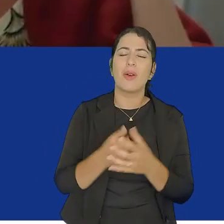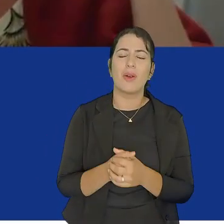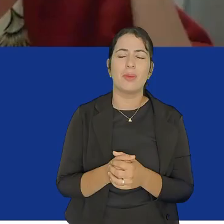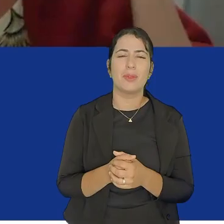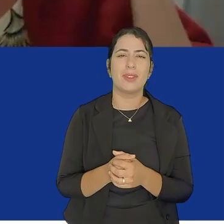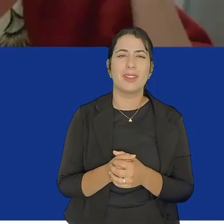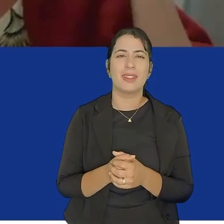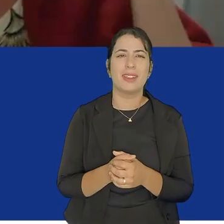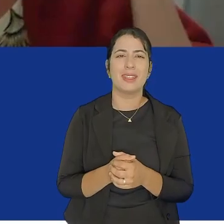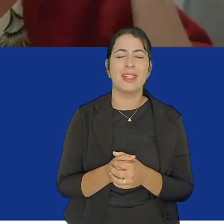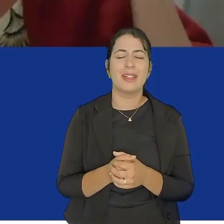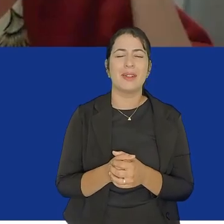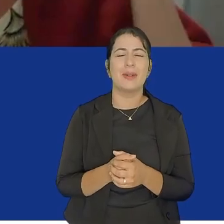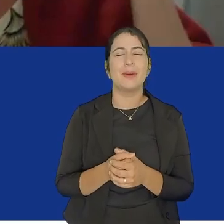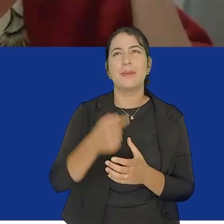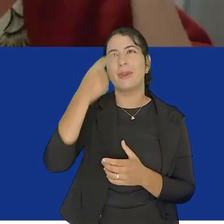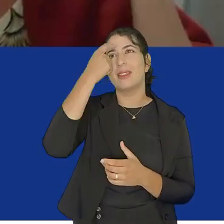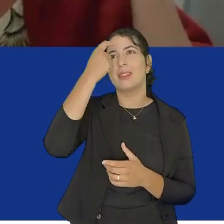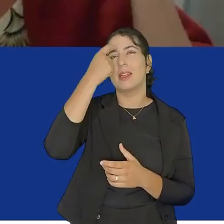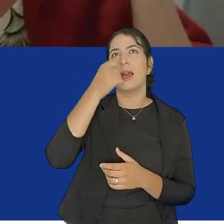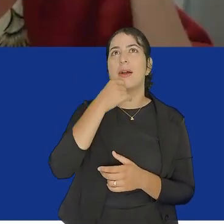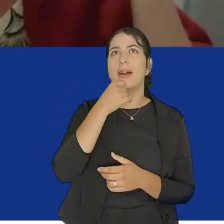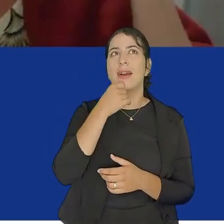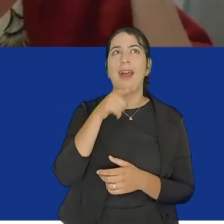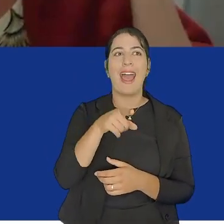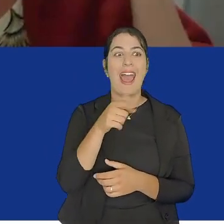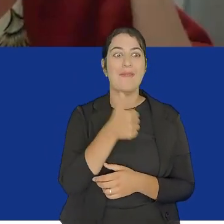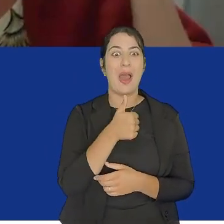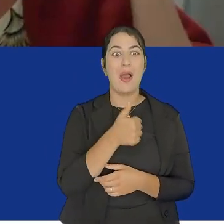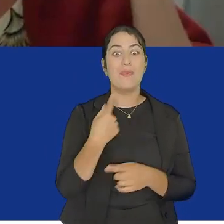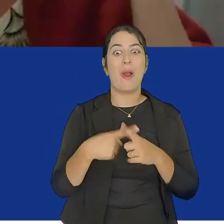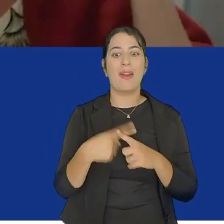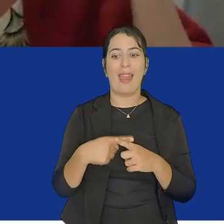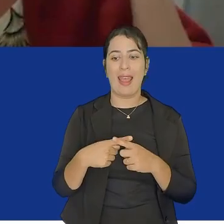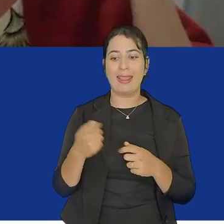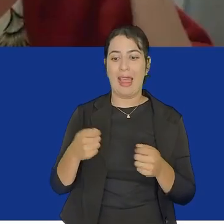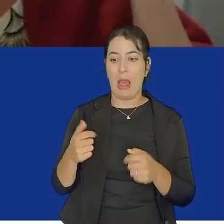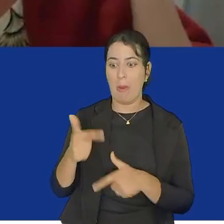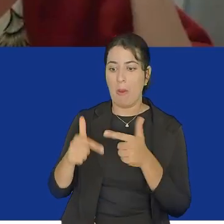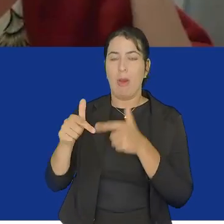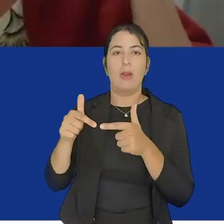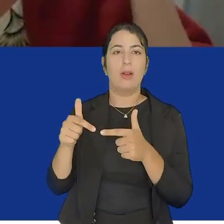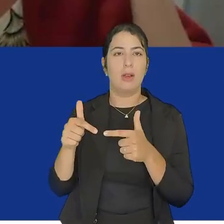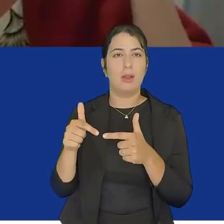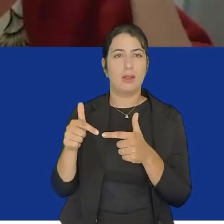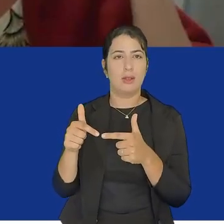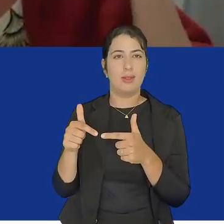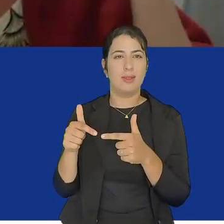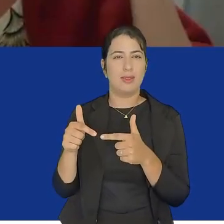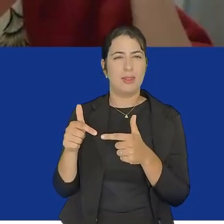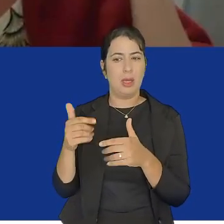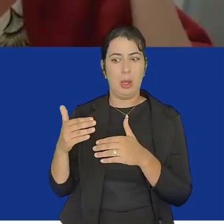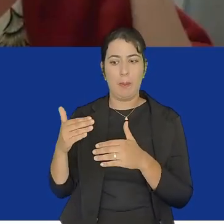vezes usa isso, assim, isso vai ser bom porque isso também vai aumentar a produtividade, né? Assim, a gente tem que justificar quando a gente vai cuidar